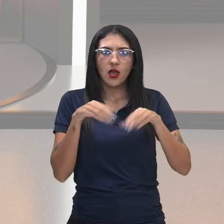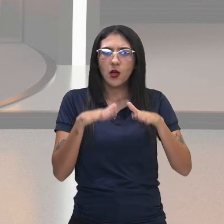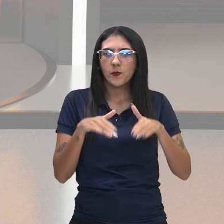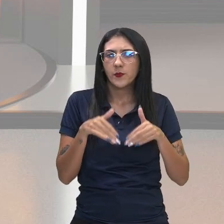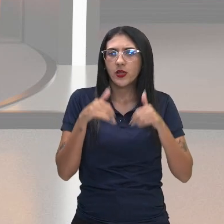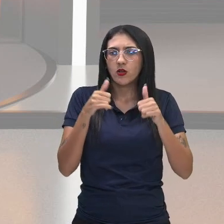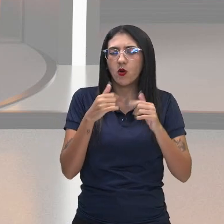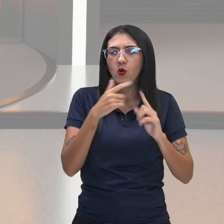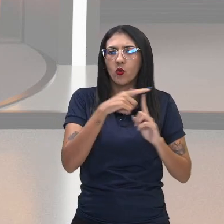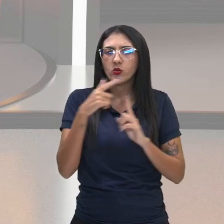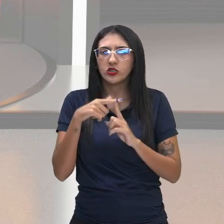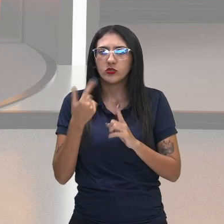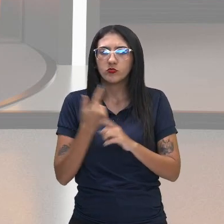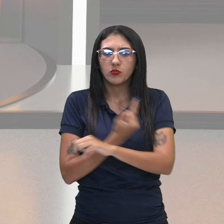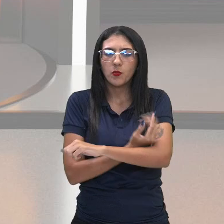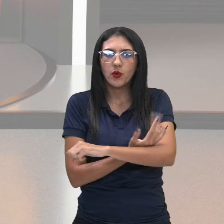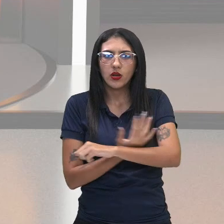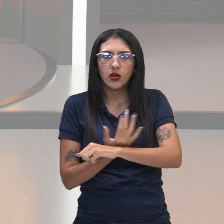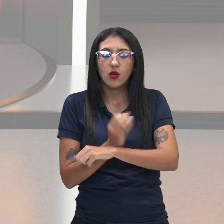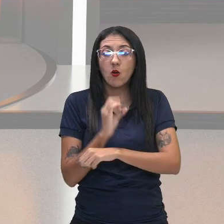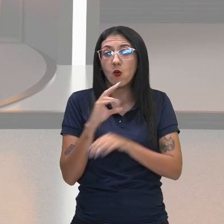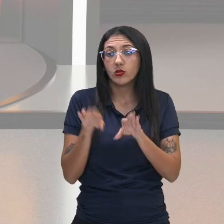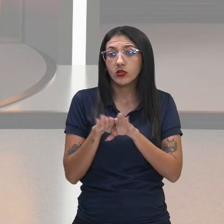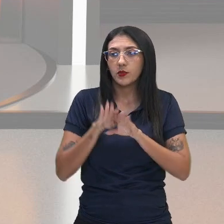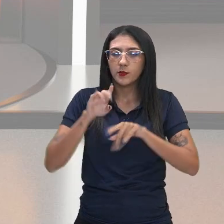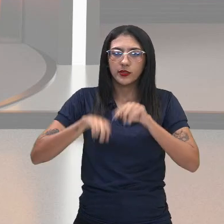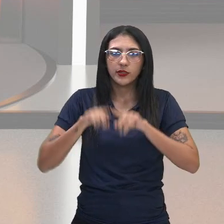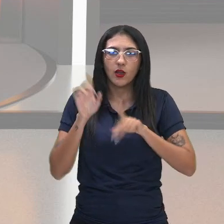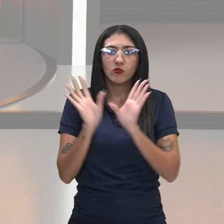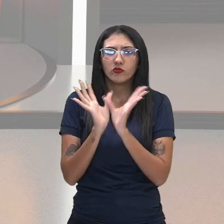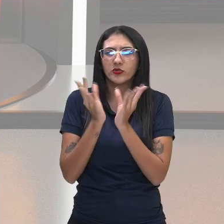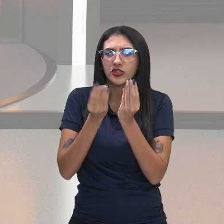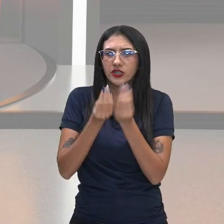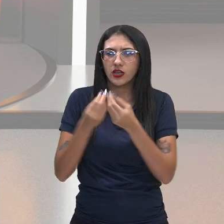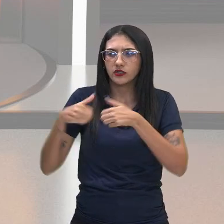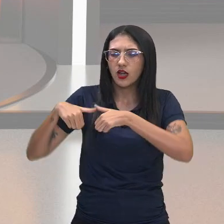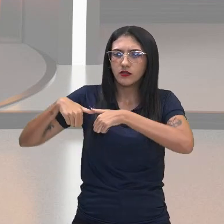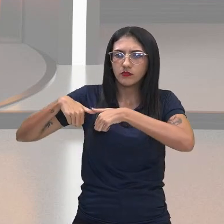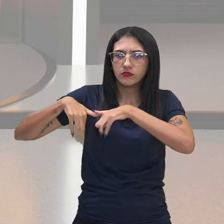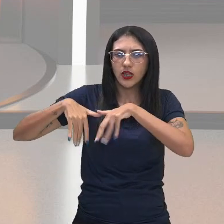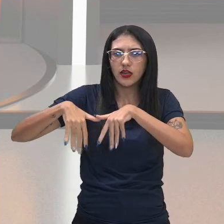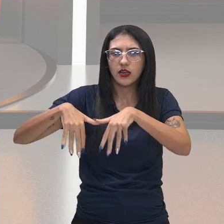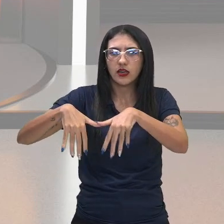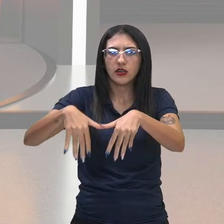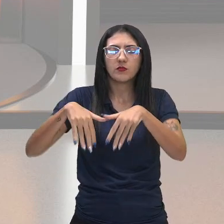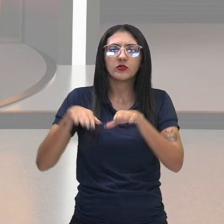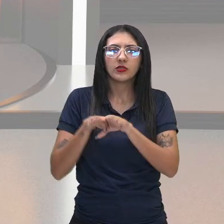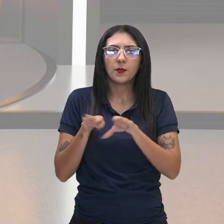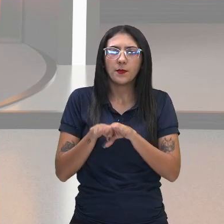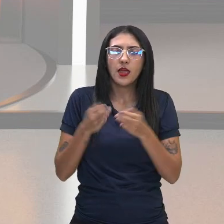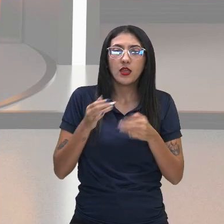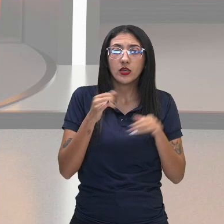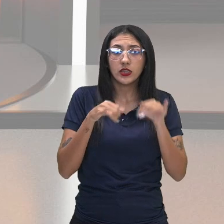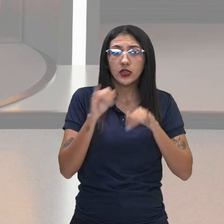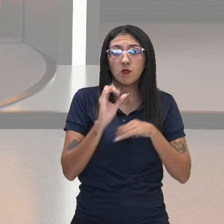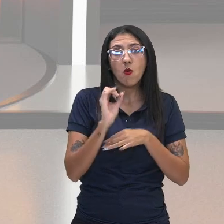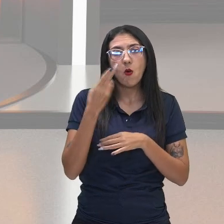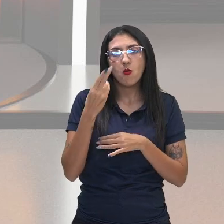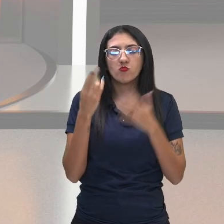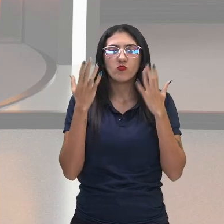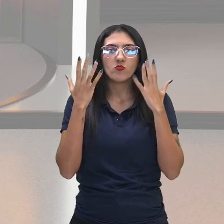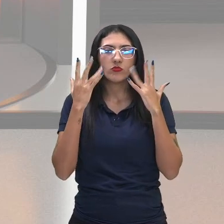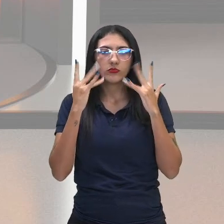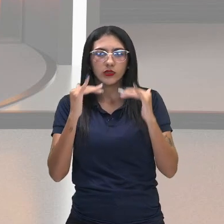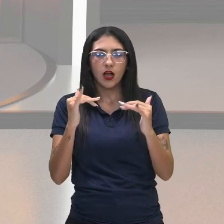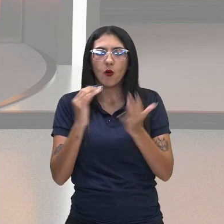local, ou utilizando fertilizantes que podem ser químicos ou também que podem ser fertilizantes naturais, né? Então, dessa